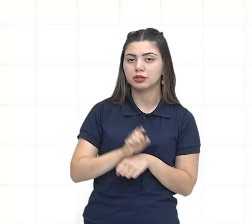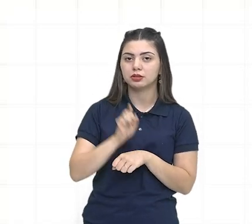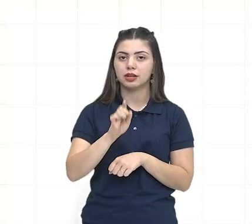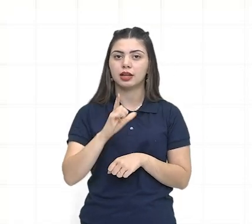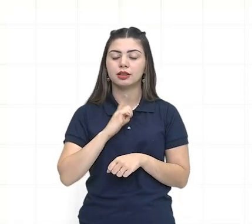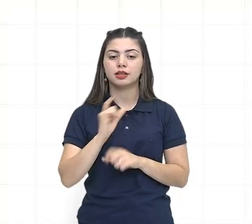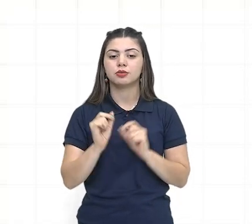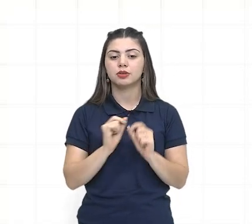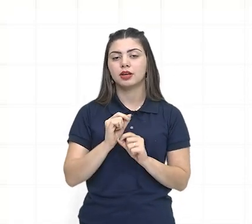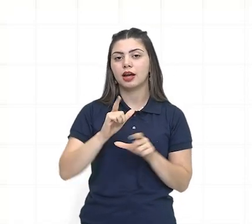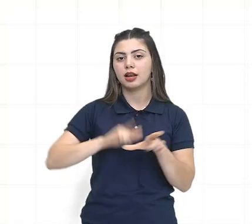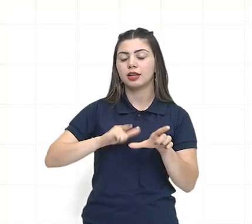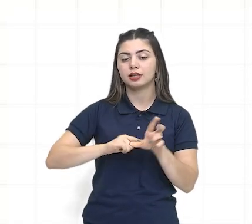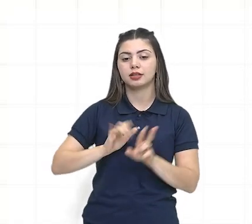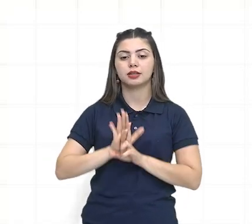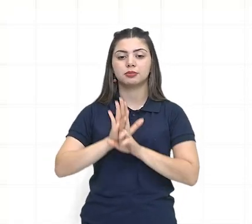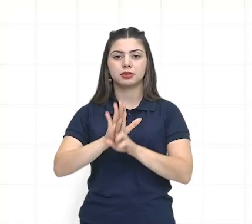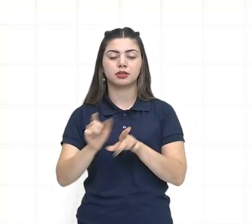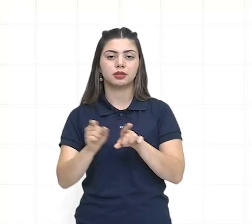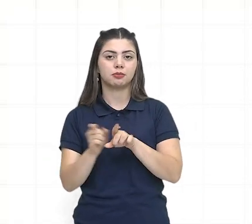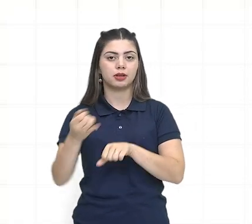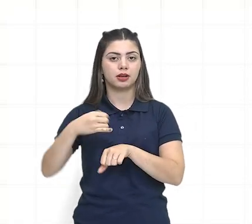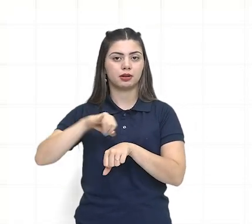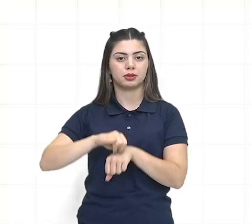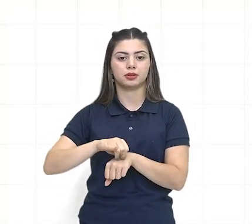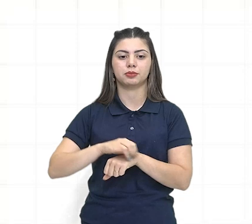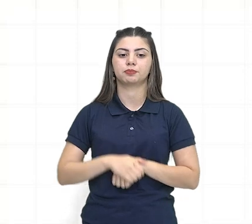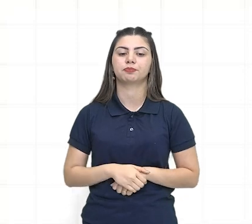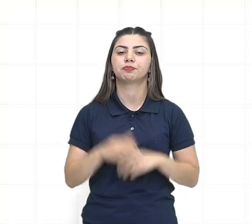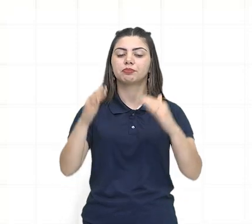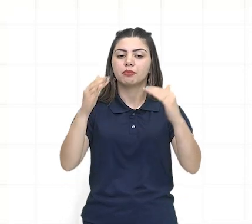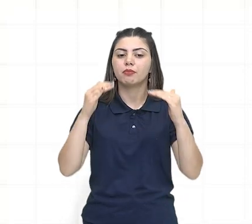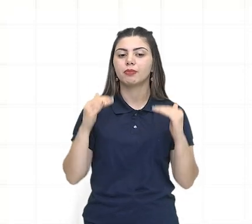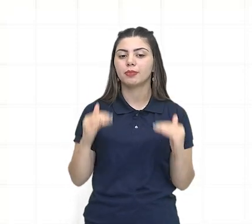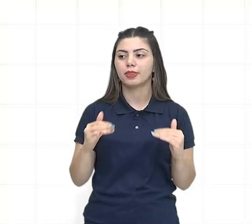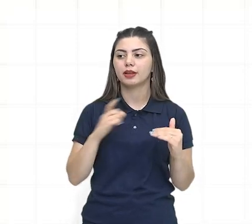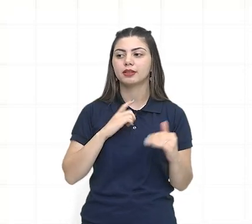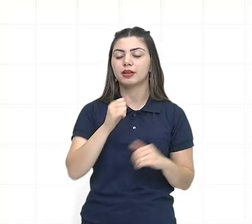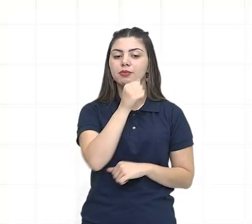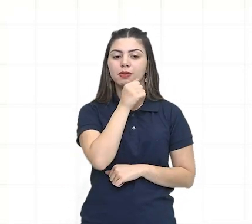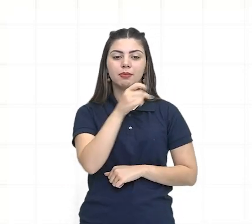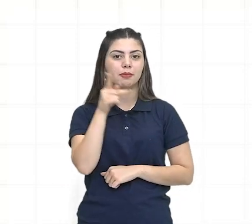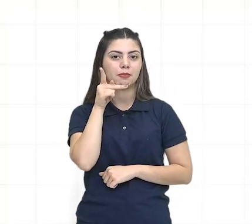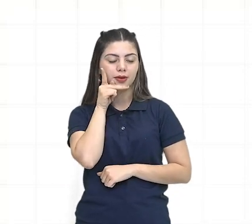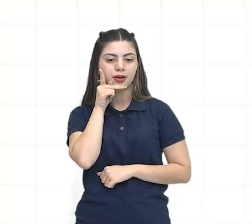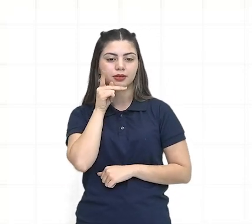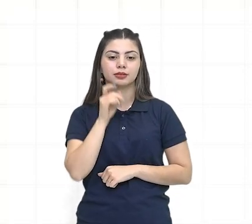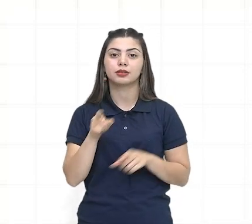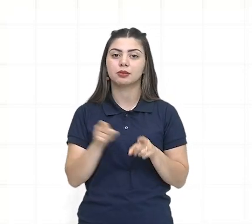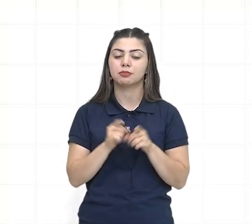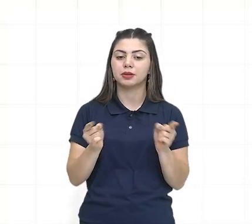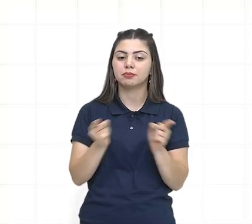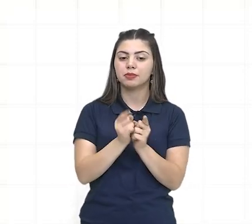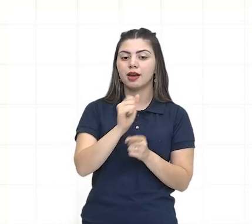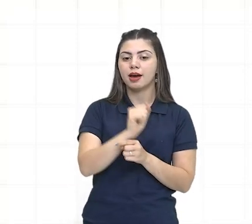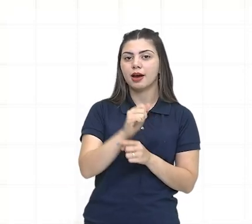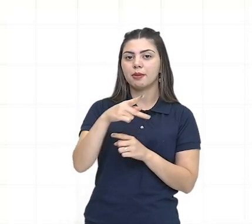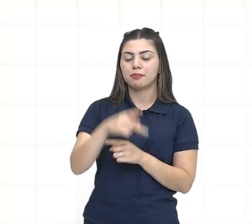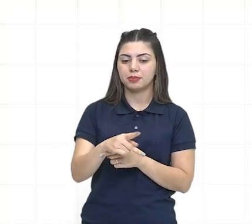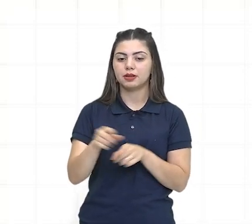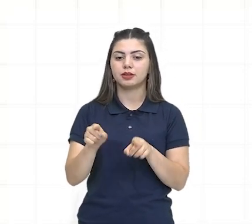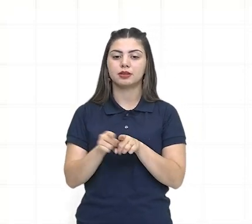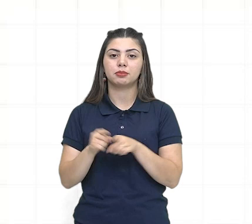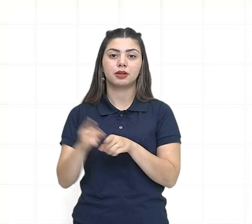que o representa e a capital do mesmo. Em seguida, o Amapá, a sigla P e